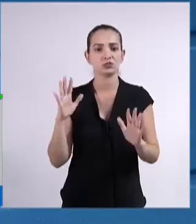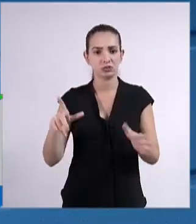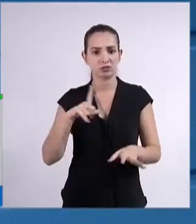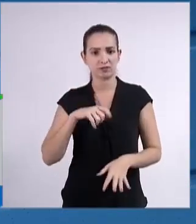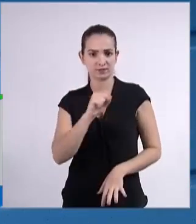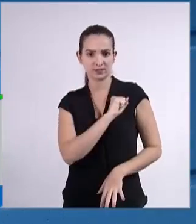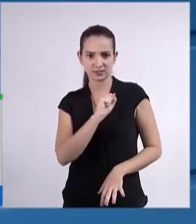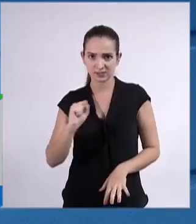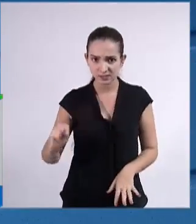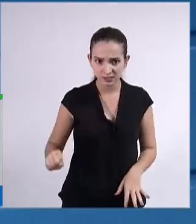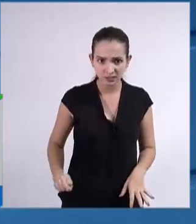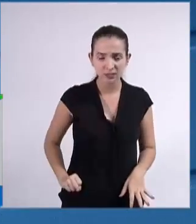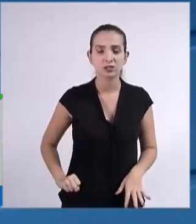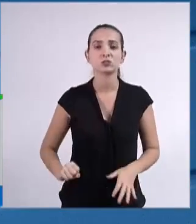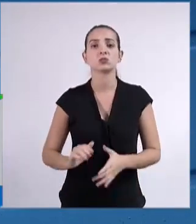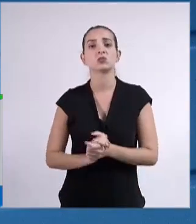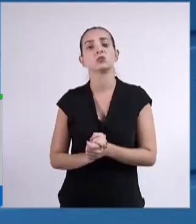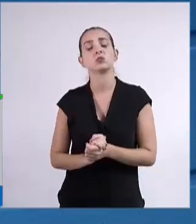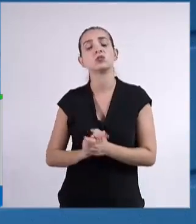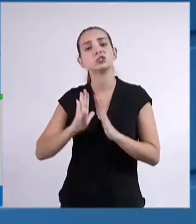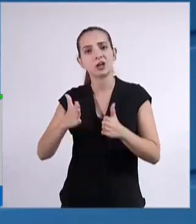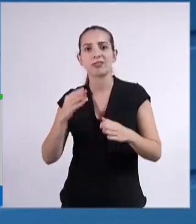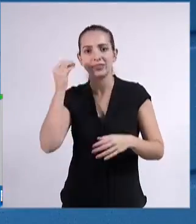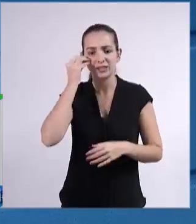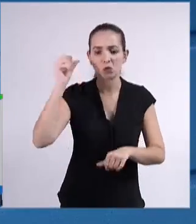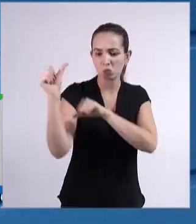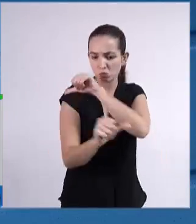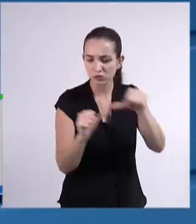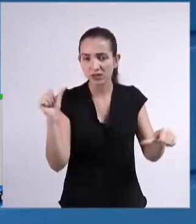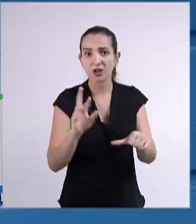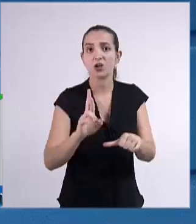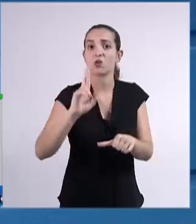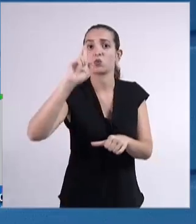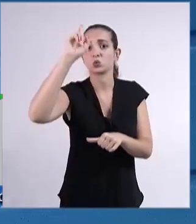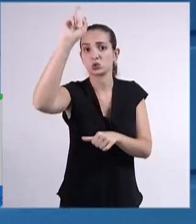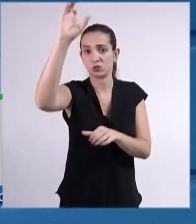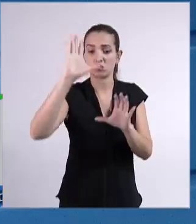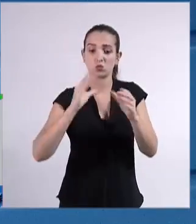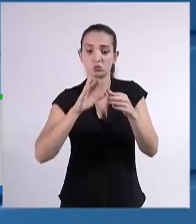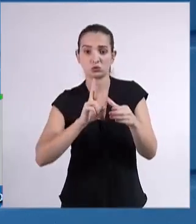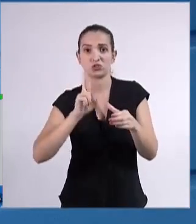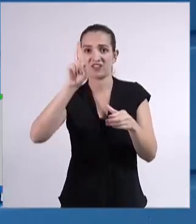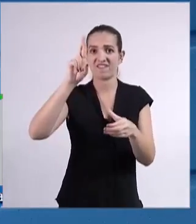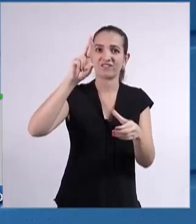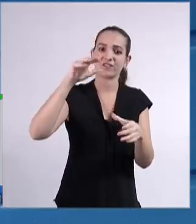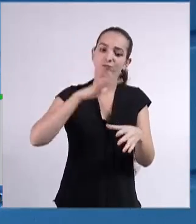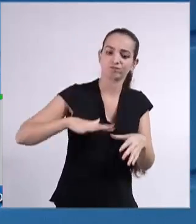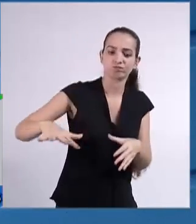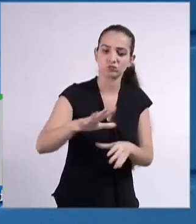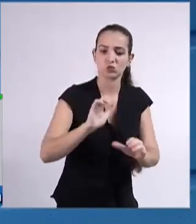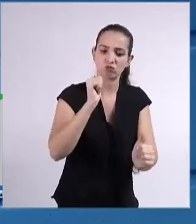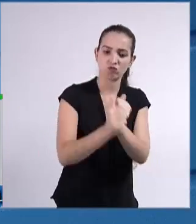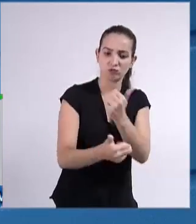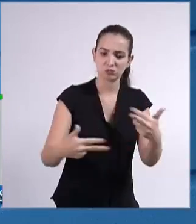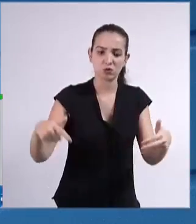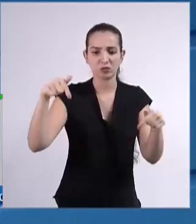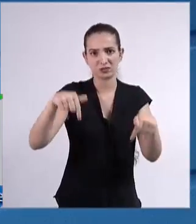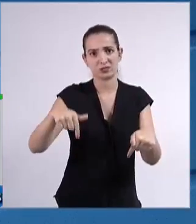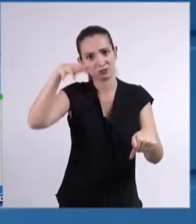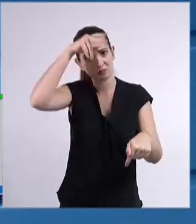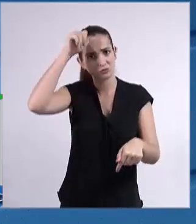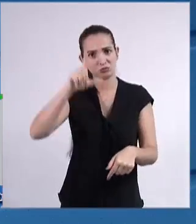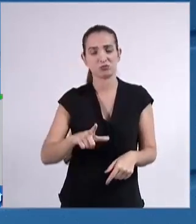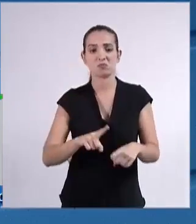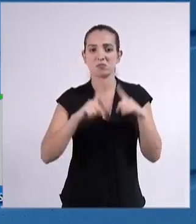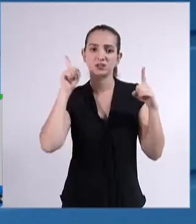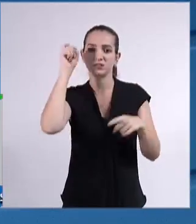República envolvido para mudar essa direção e não conseguiu. Por aí, Vossa Excelência, veja o quanto que é difícil mexer com esse